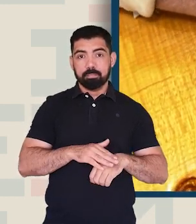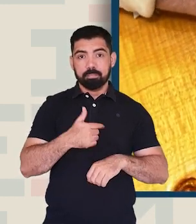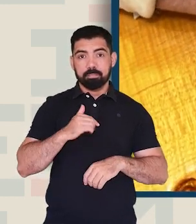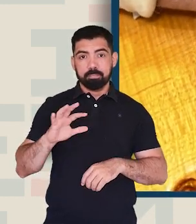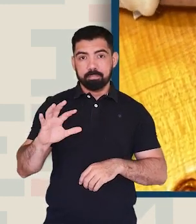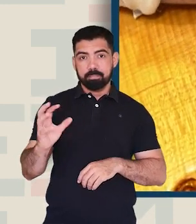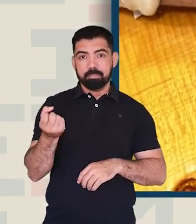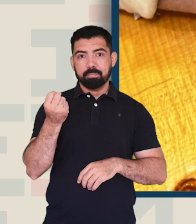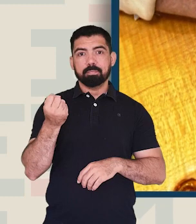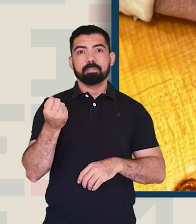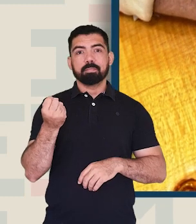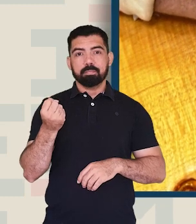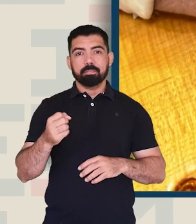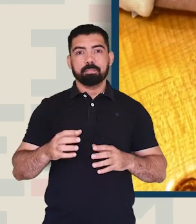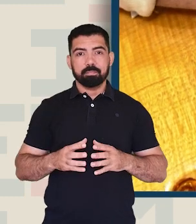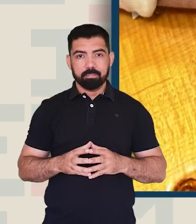Sol.